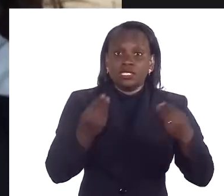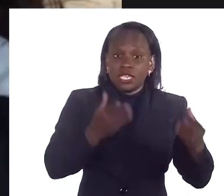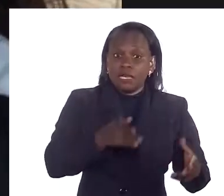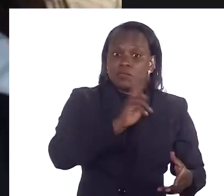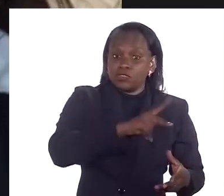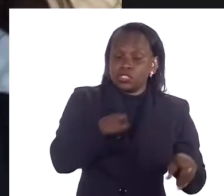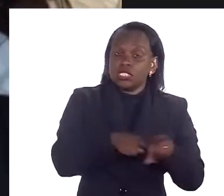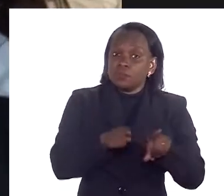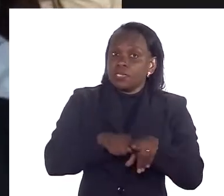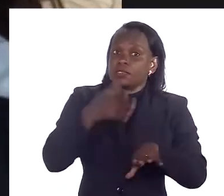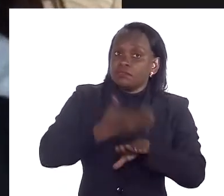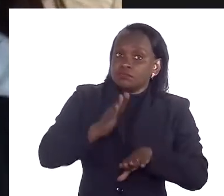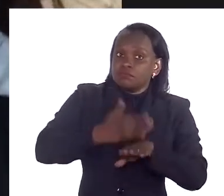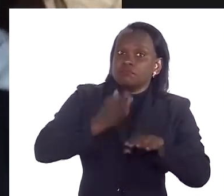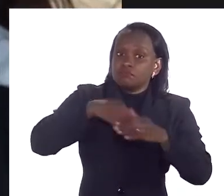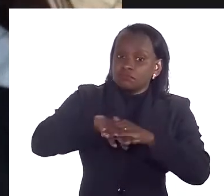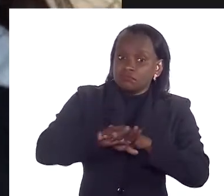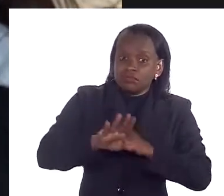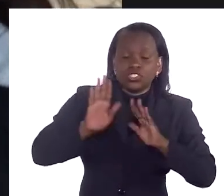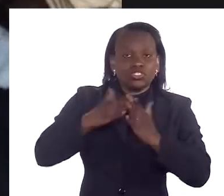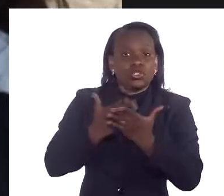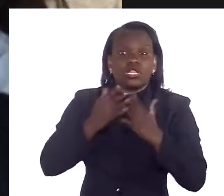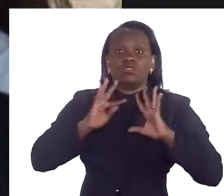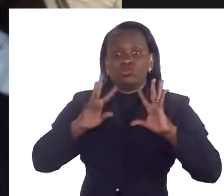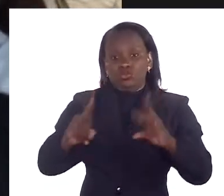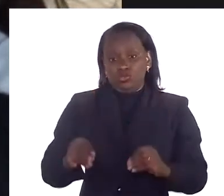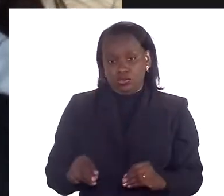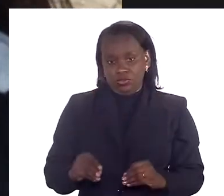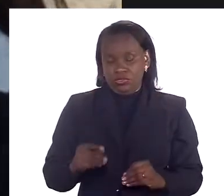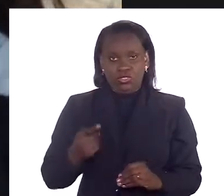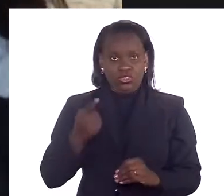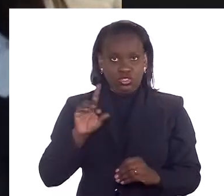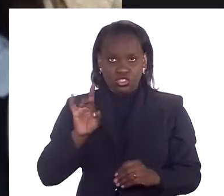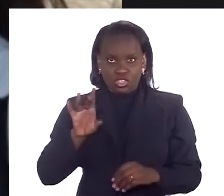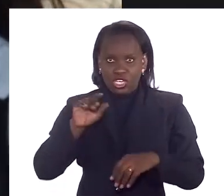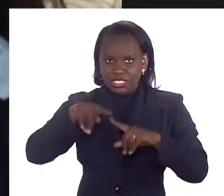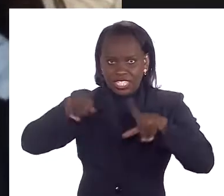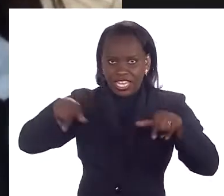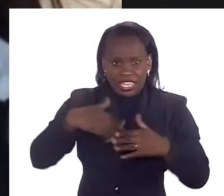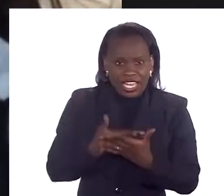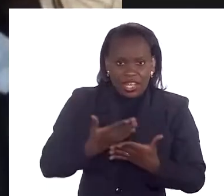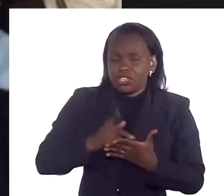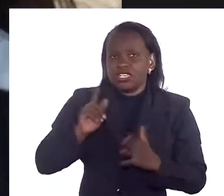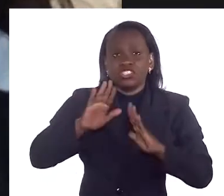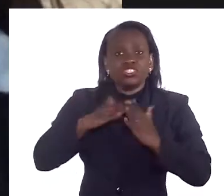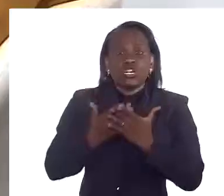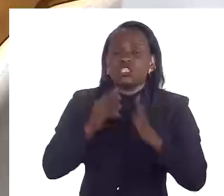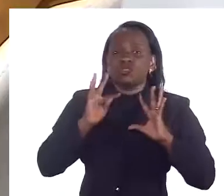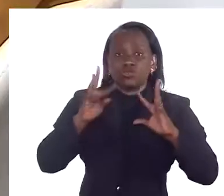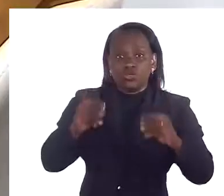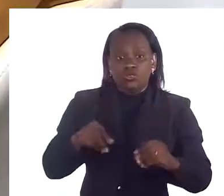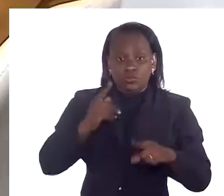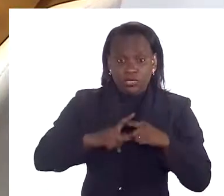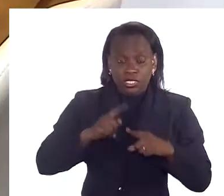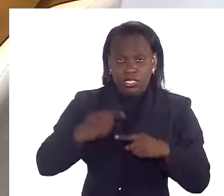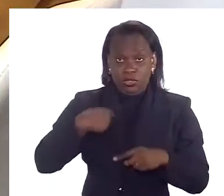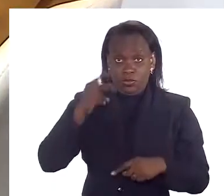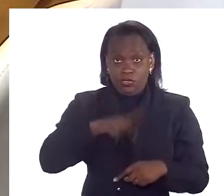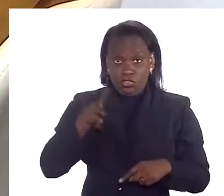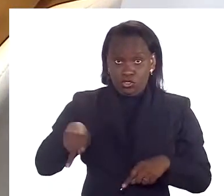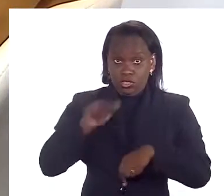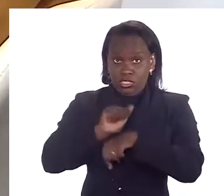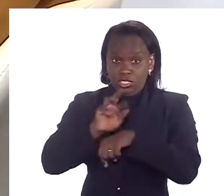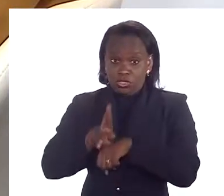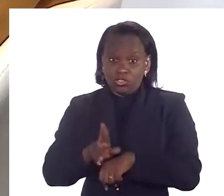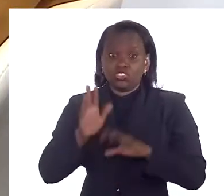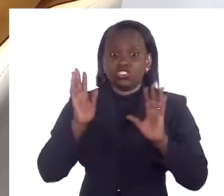e consiga ser colocado em prática também em toda a escola. Não é só nem na sala de aula, é em toda a escola, porque eu, como